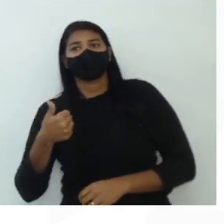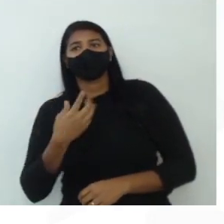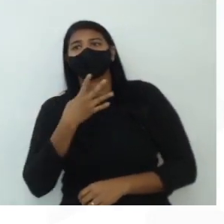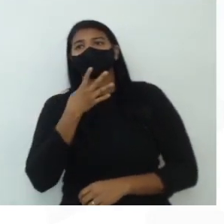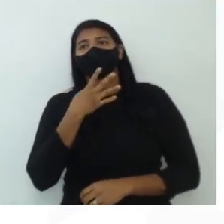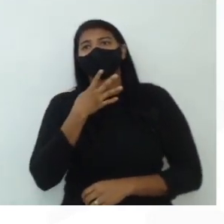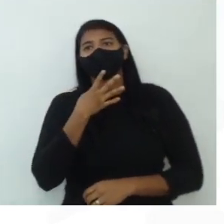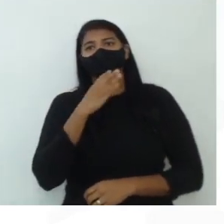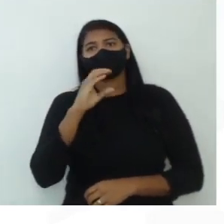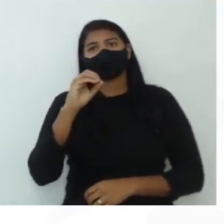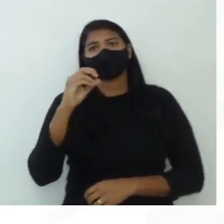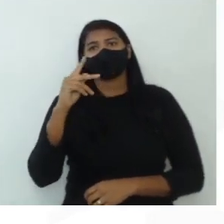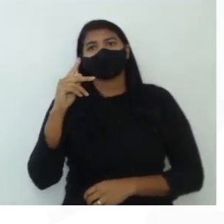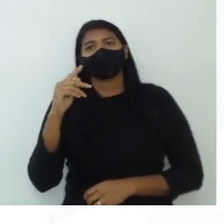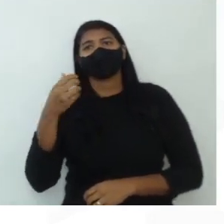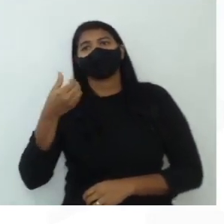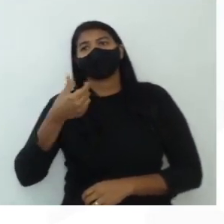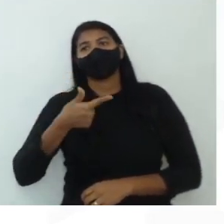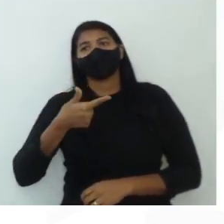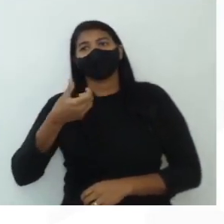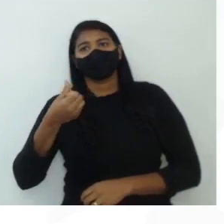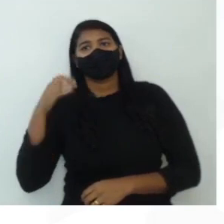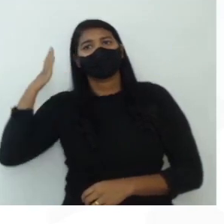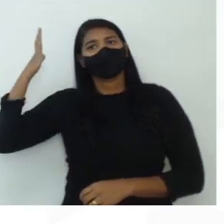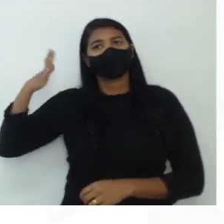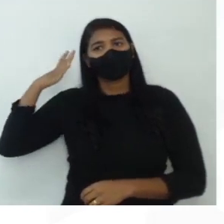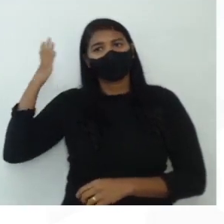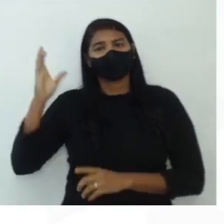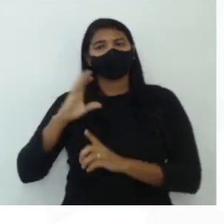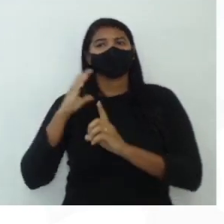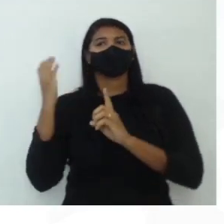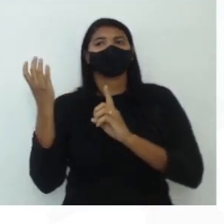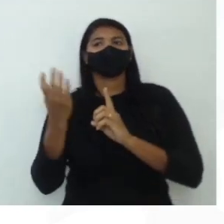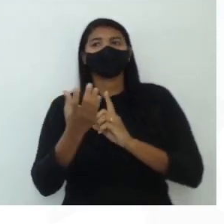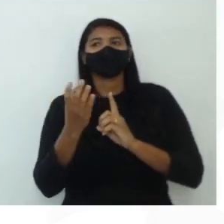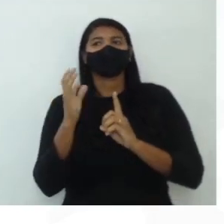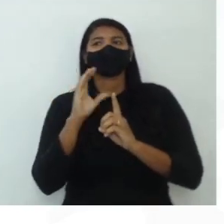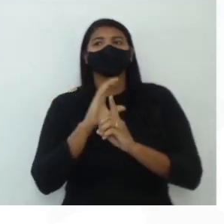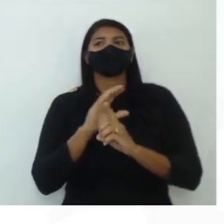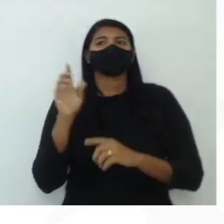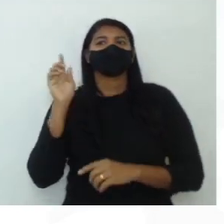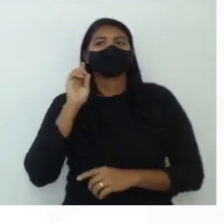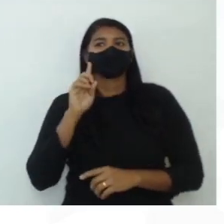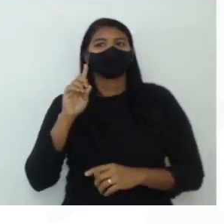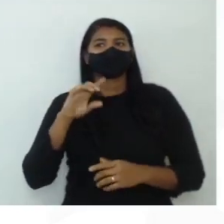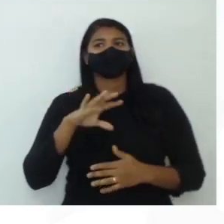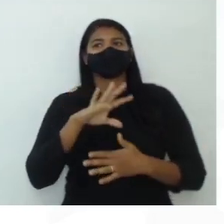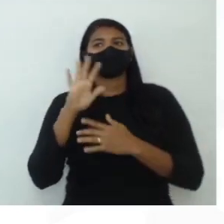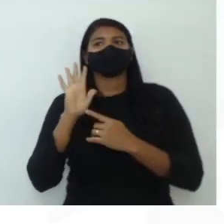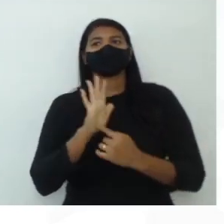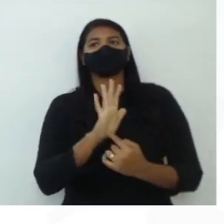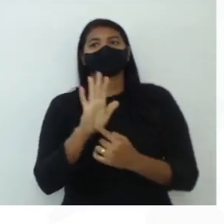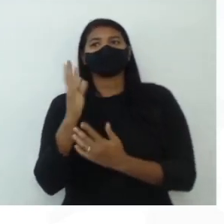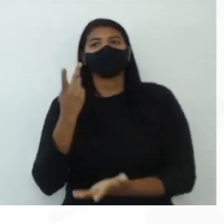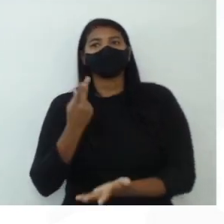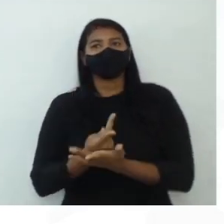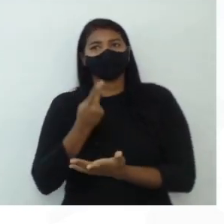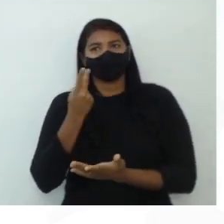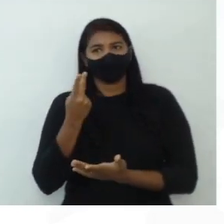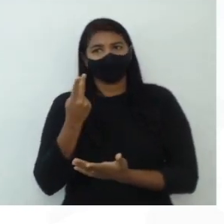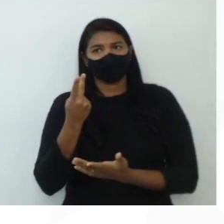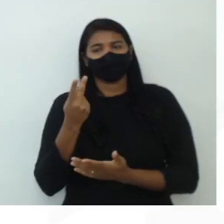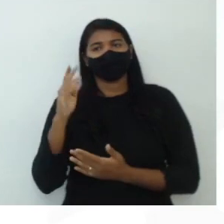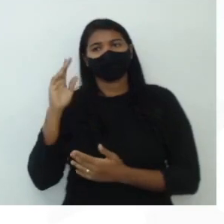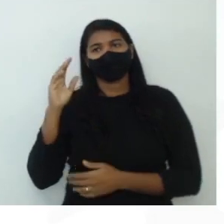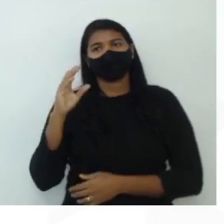a 26ª Conferência das Nações Unidas sobre Mudanças Climáticas. Está a ocorrer em Glasgow, lá na Escócia,